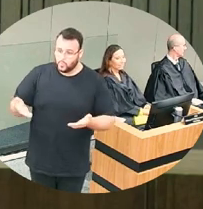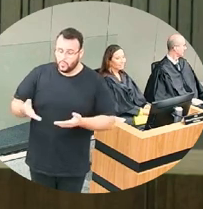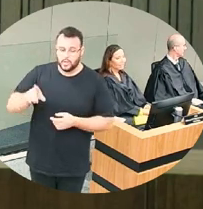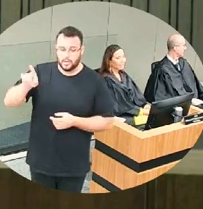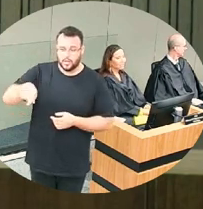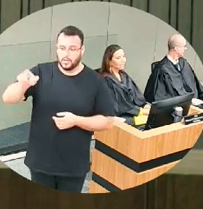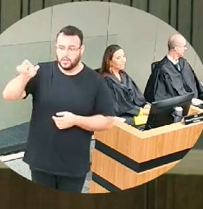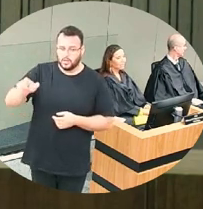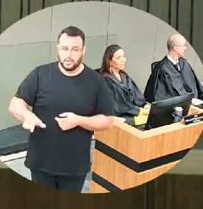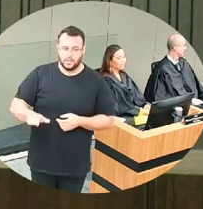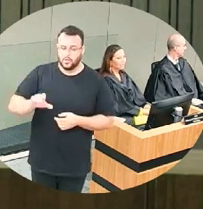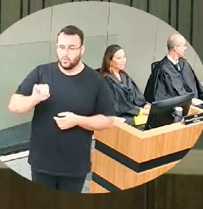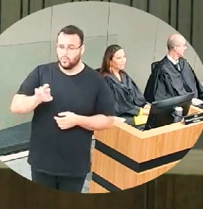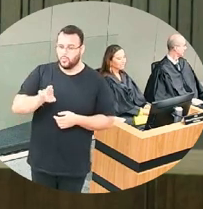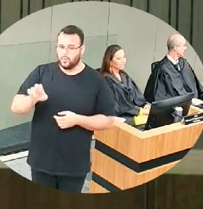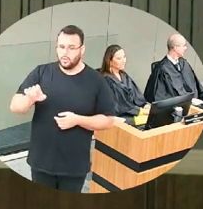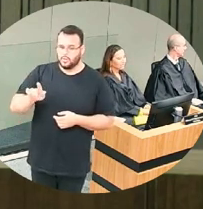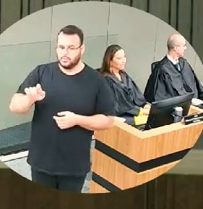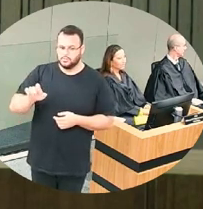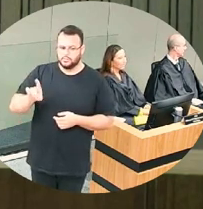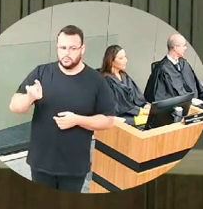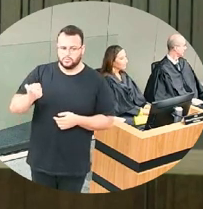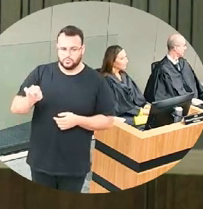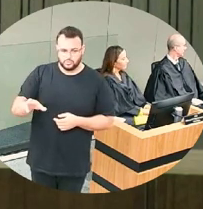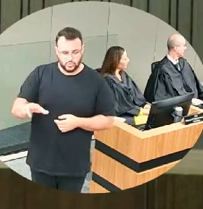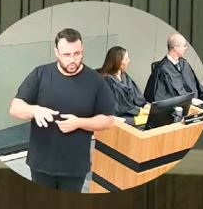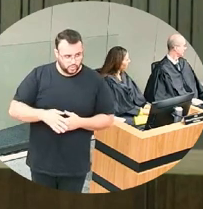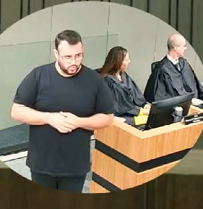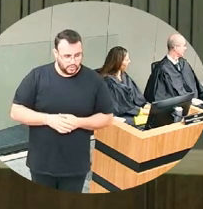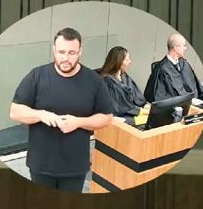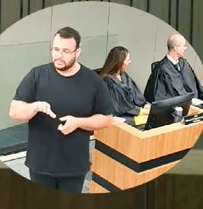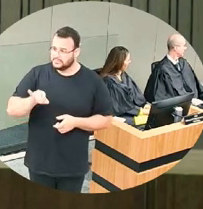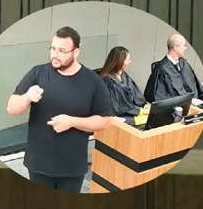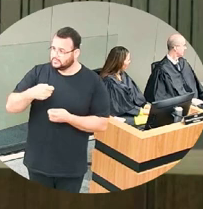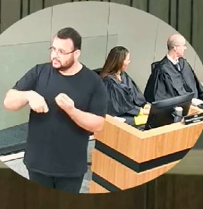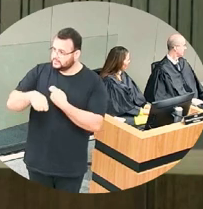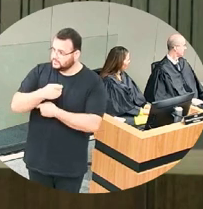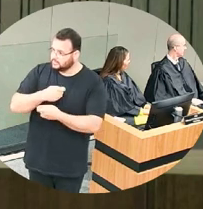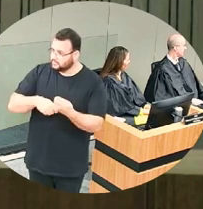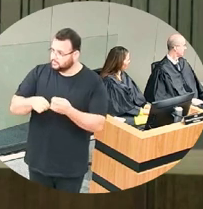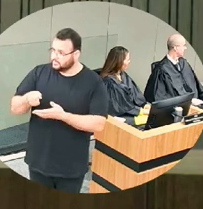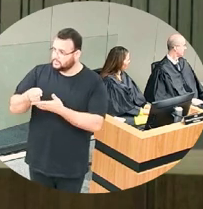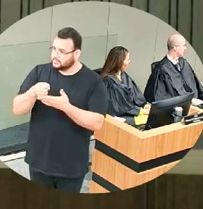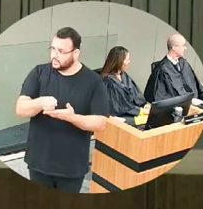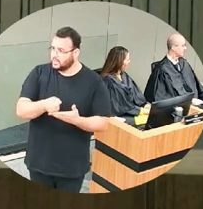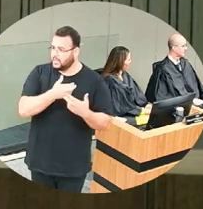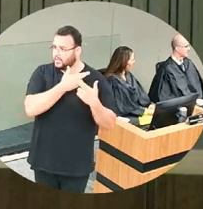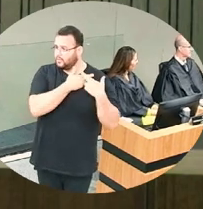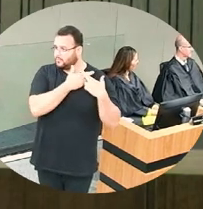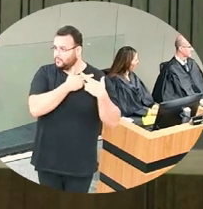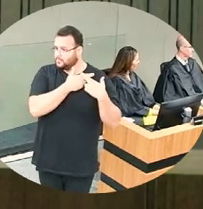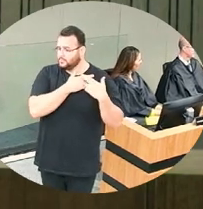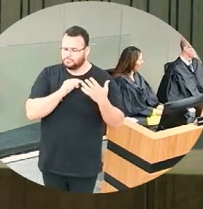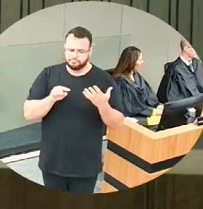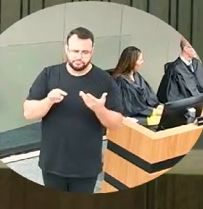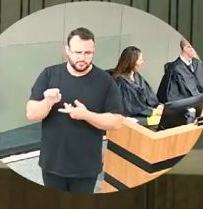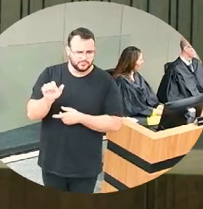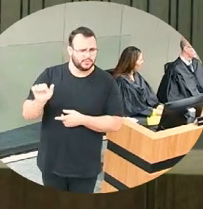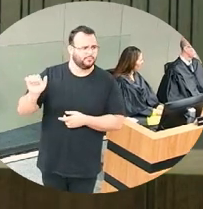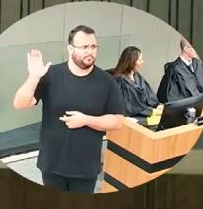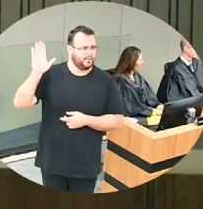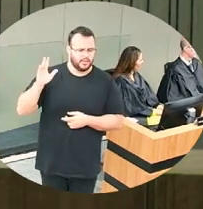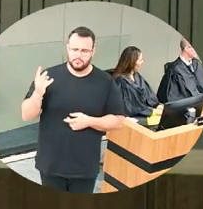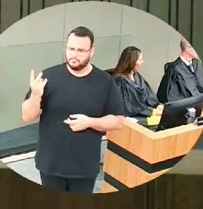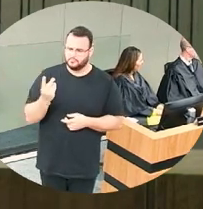o nosso corregedor empossado se a administração da corte traz consigo responsabilidades muito mais